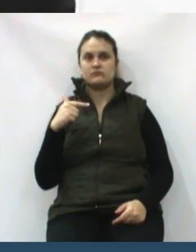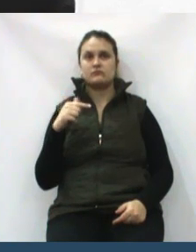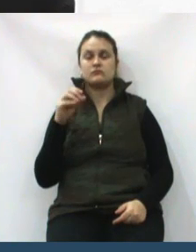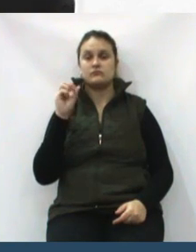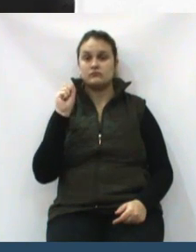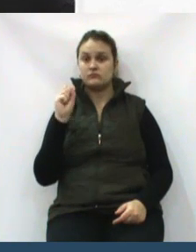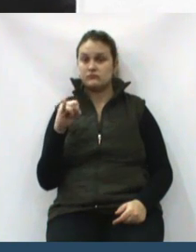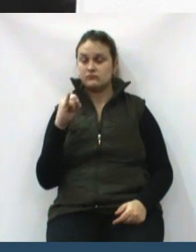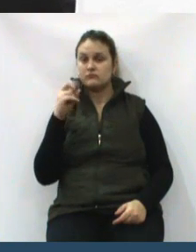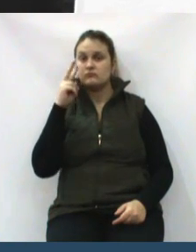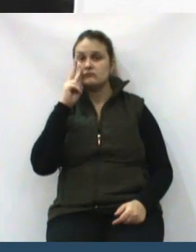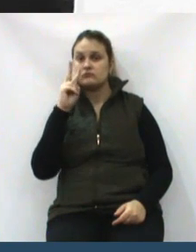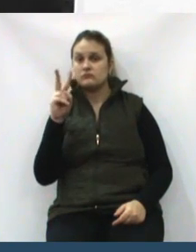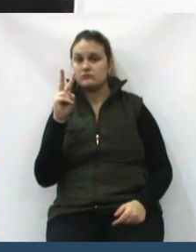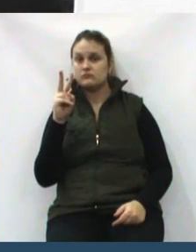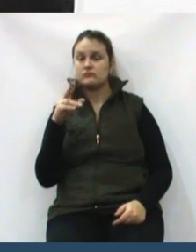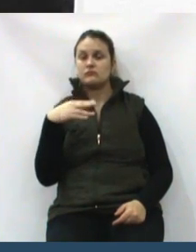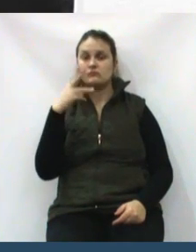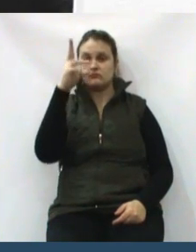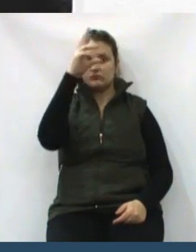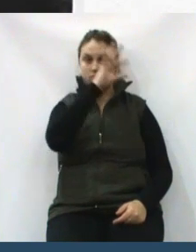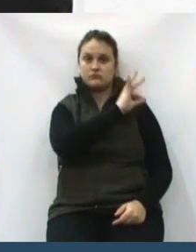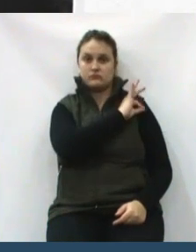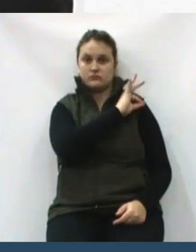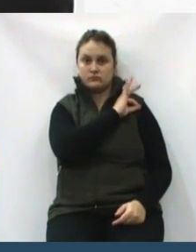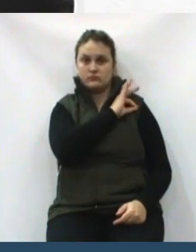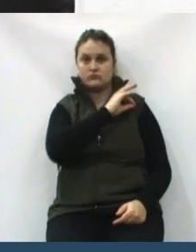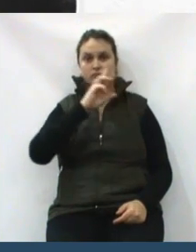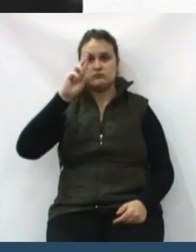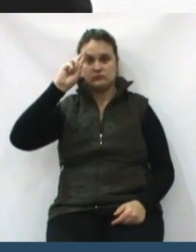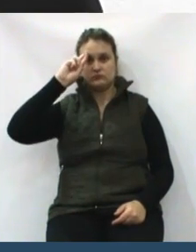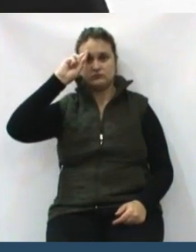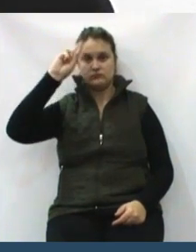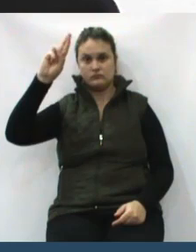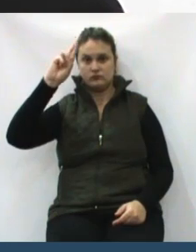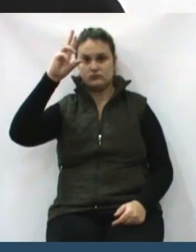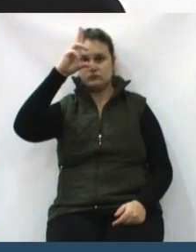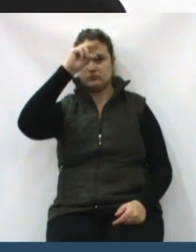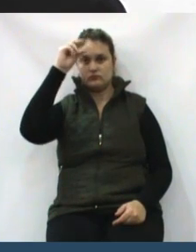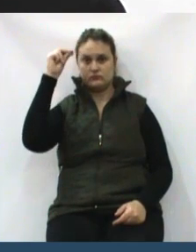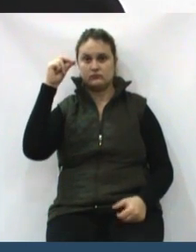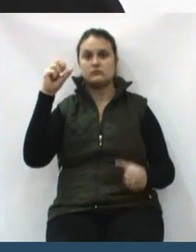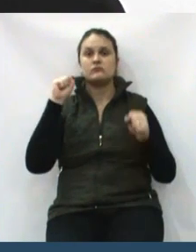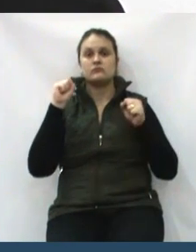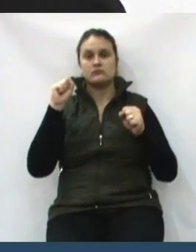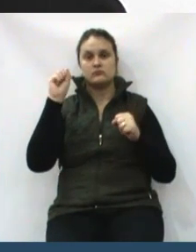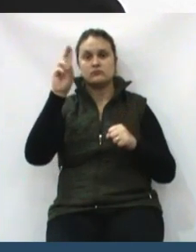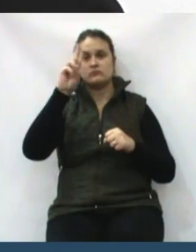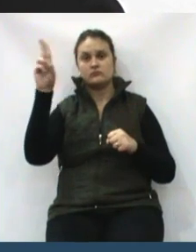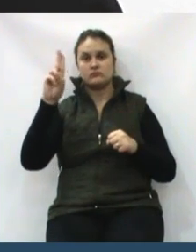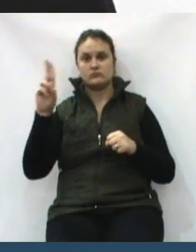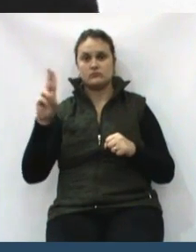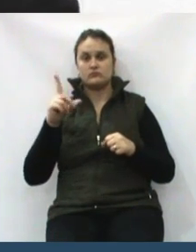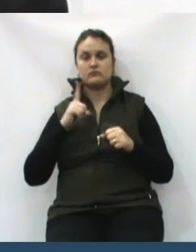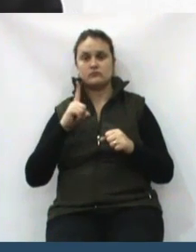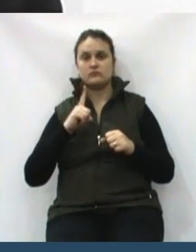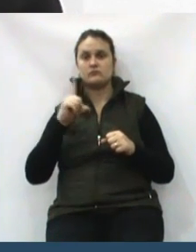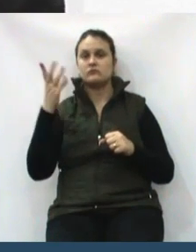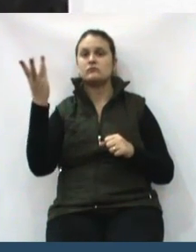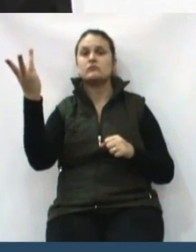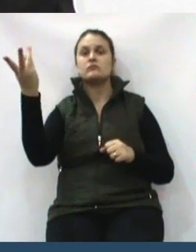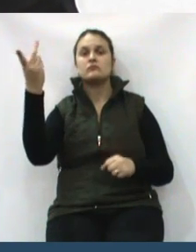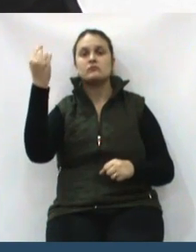Então, seja qual for o prefeito municipal, o chefe do Poder Executivo, ele pode nomear, ele tem o direito de nomear